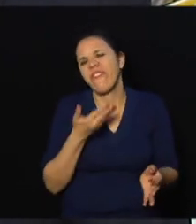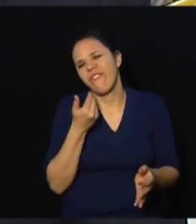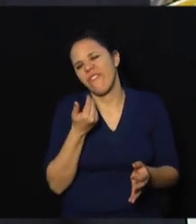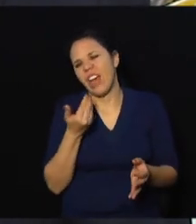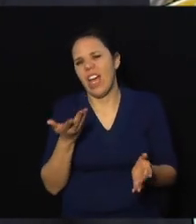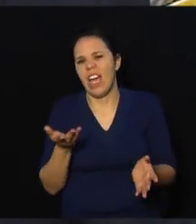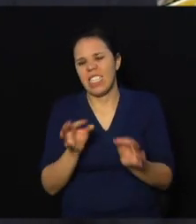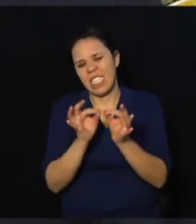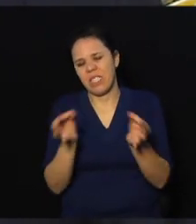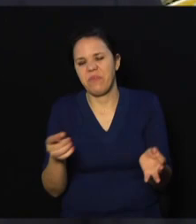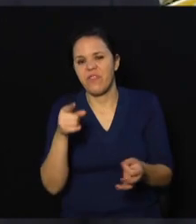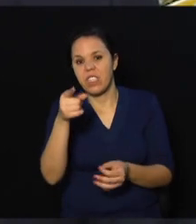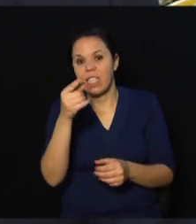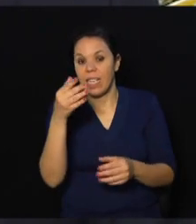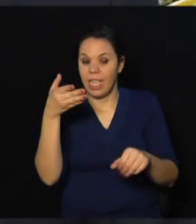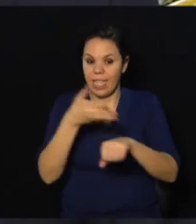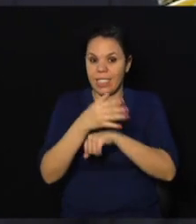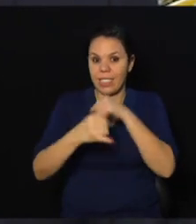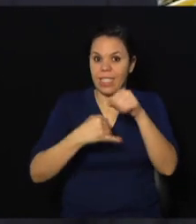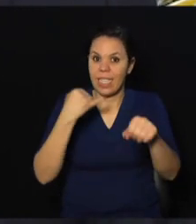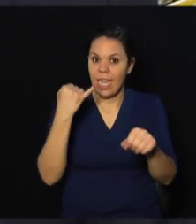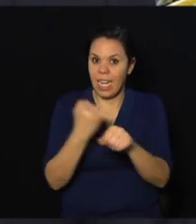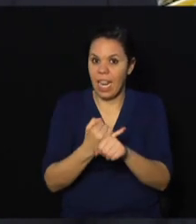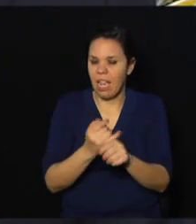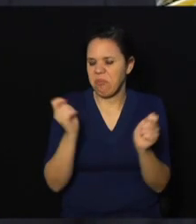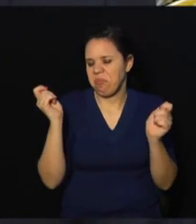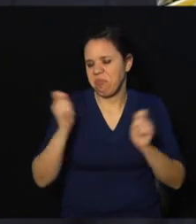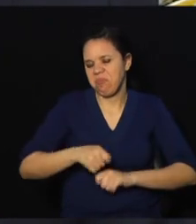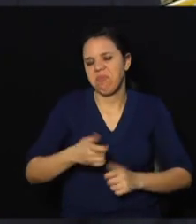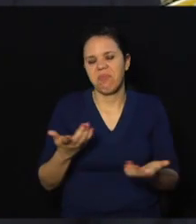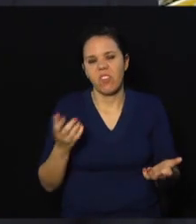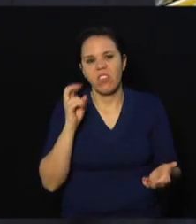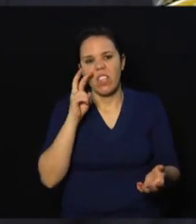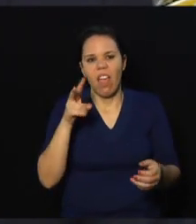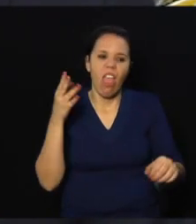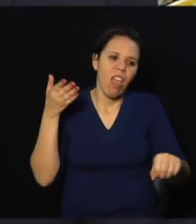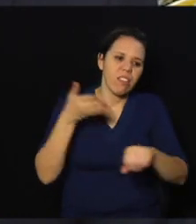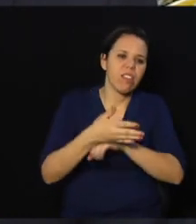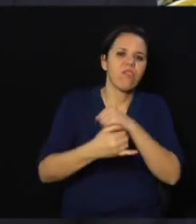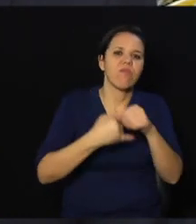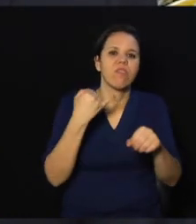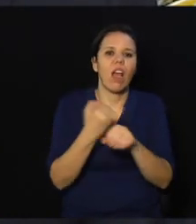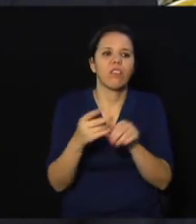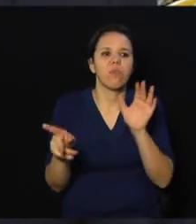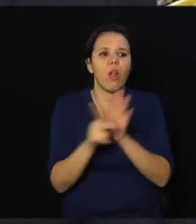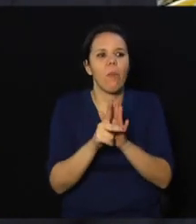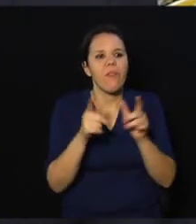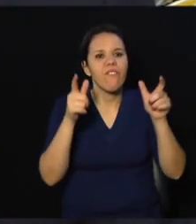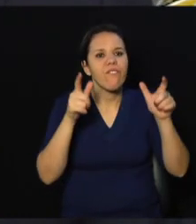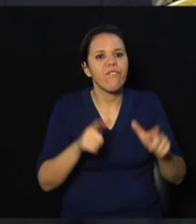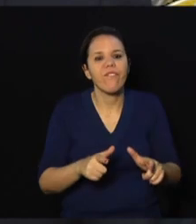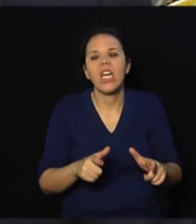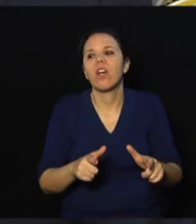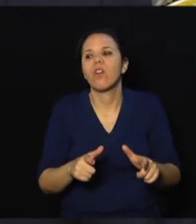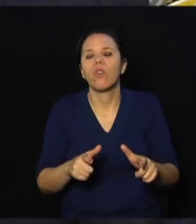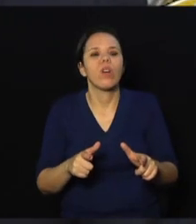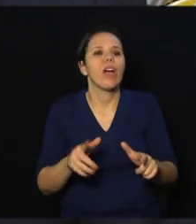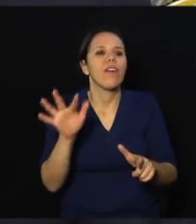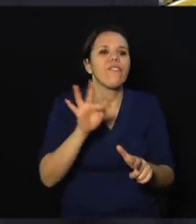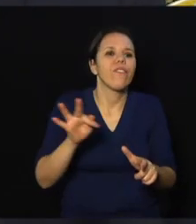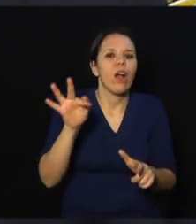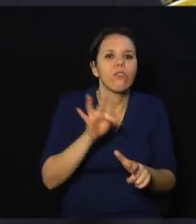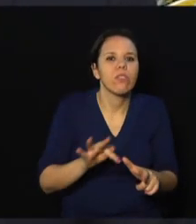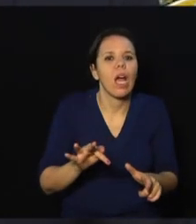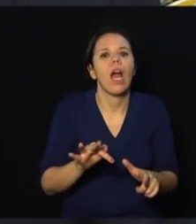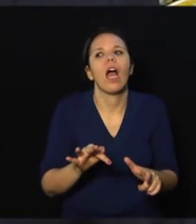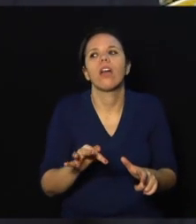que possibilita a gente nós podemos entrar no site e ver especificamente as características da universidade que eu